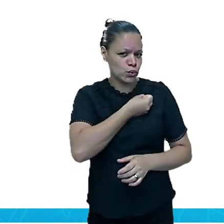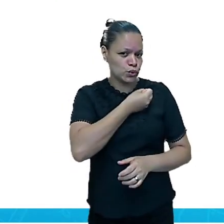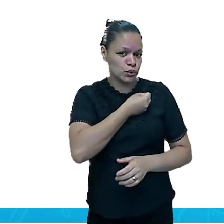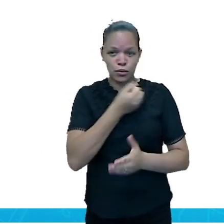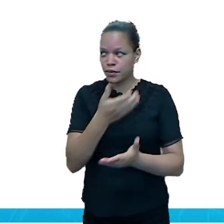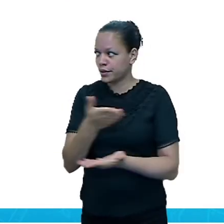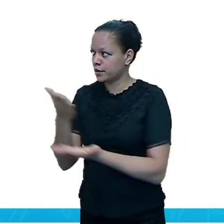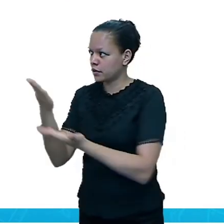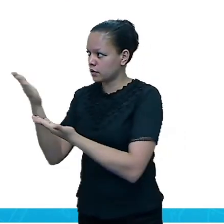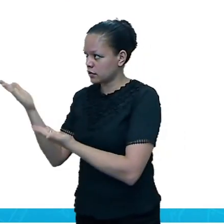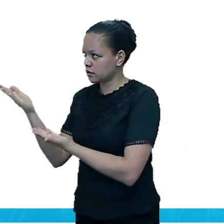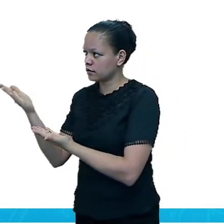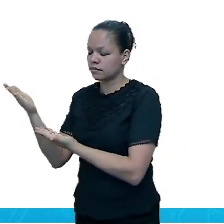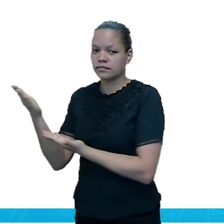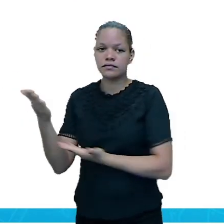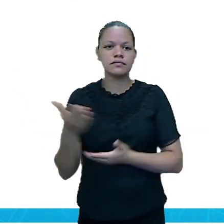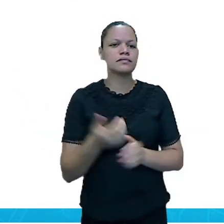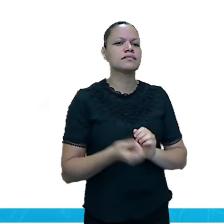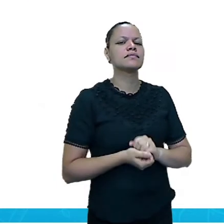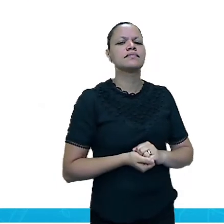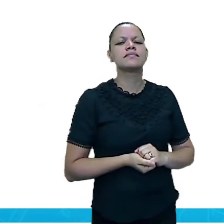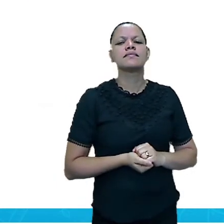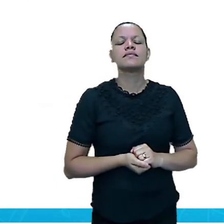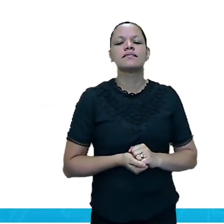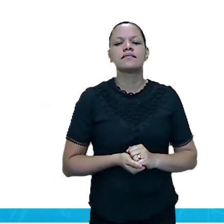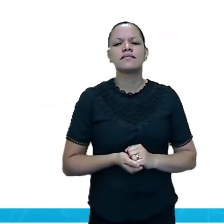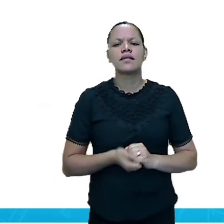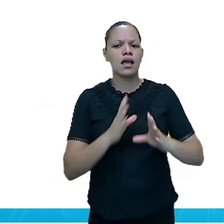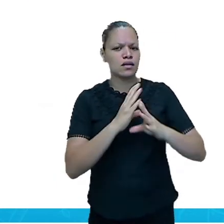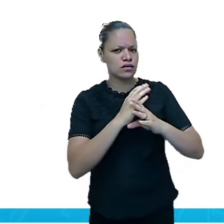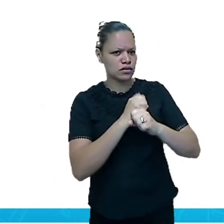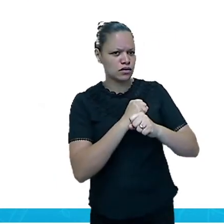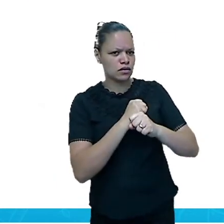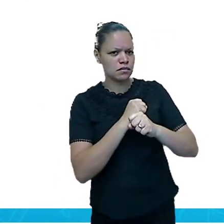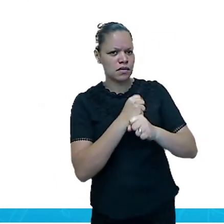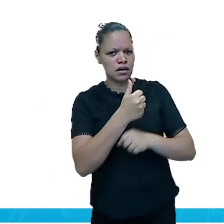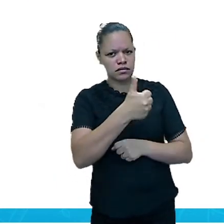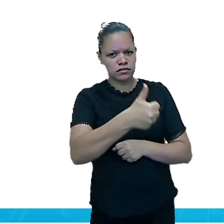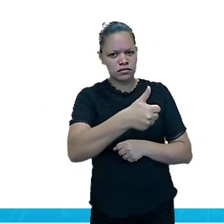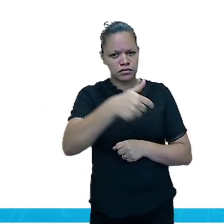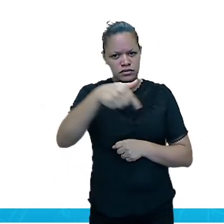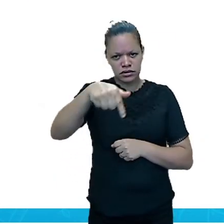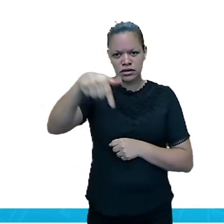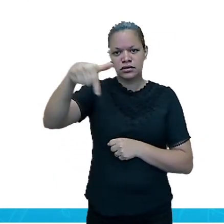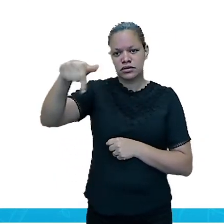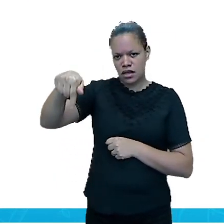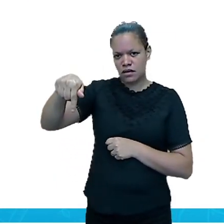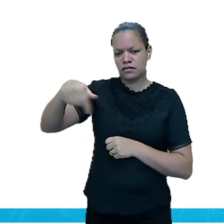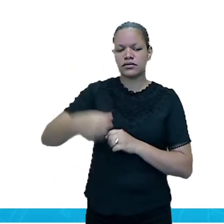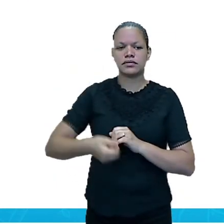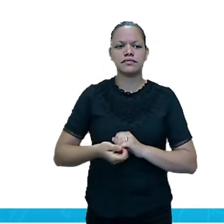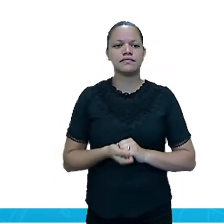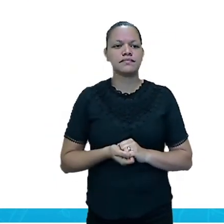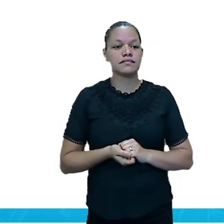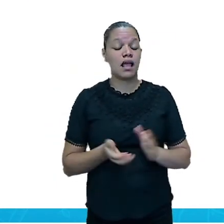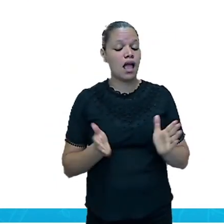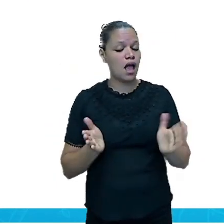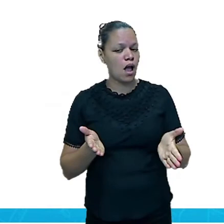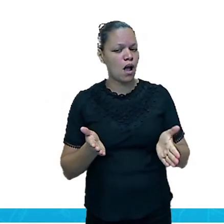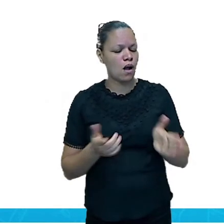sistema numeral, nós temos o número 177. E o número maior nós temos aqui, que